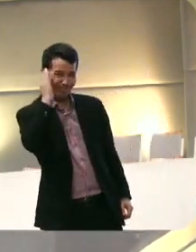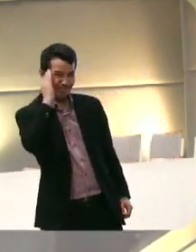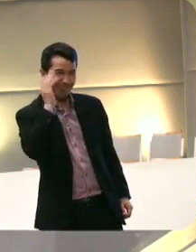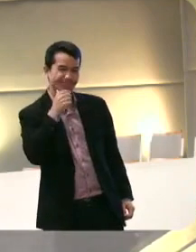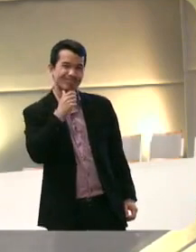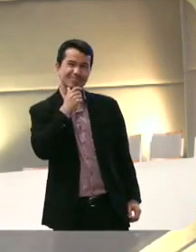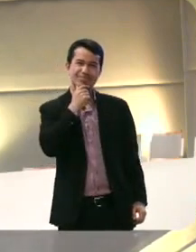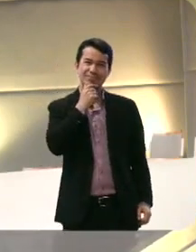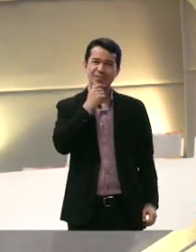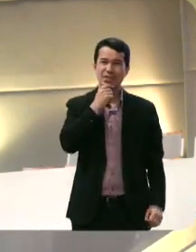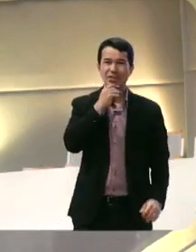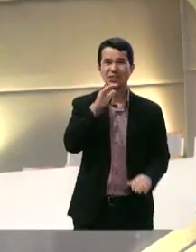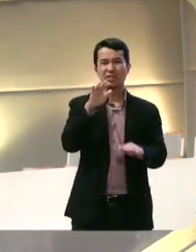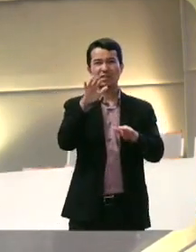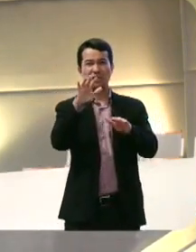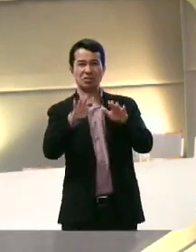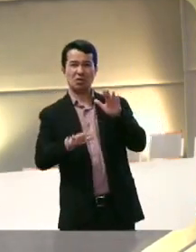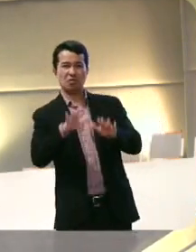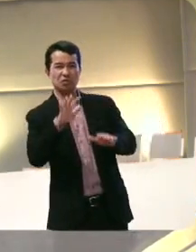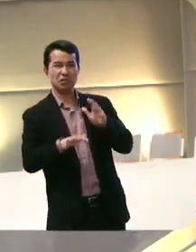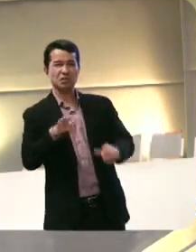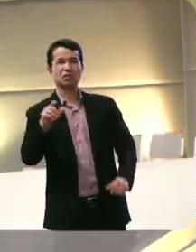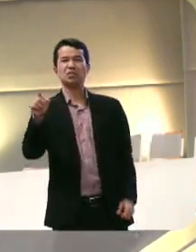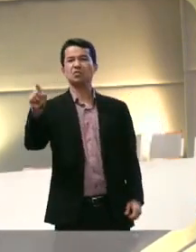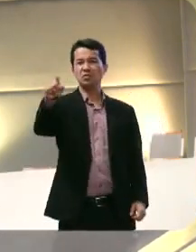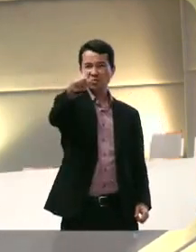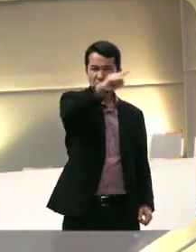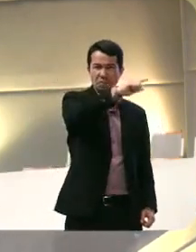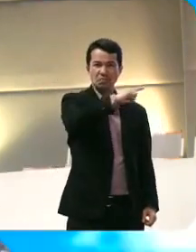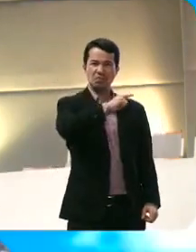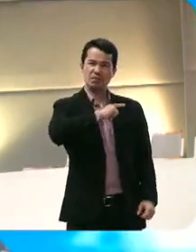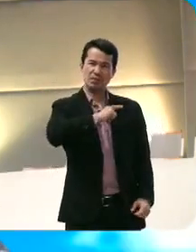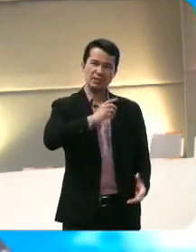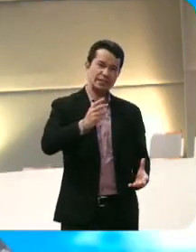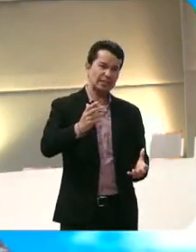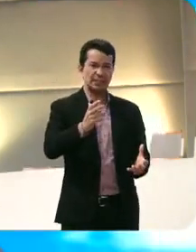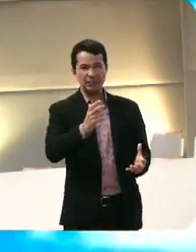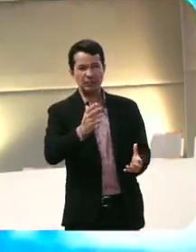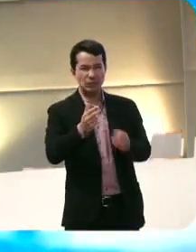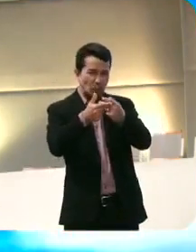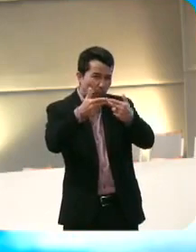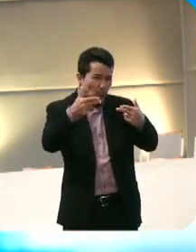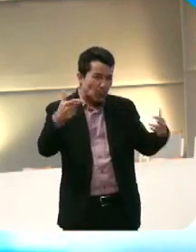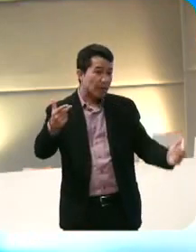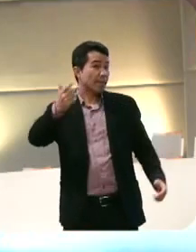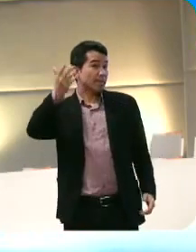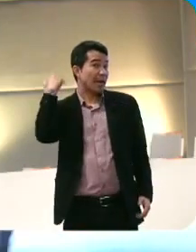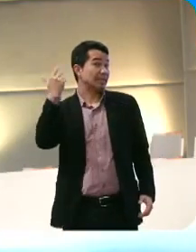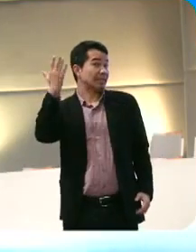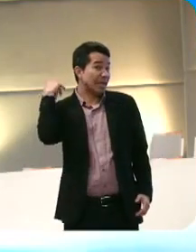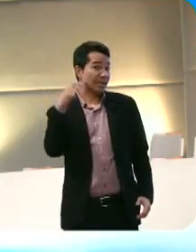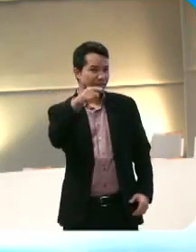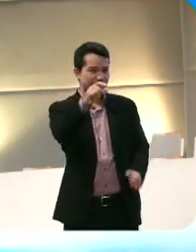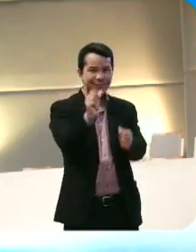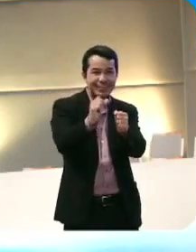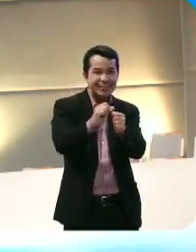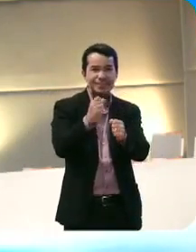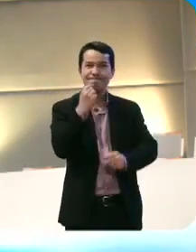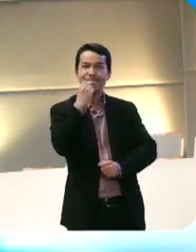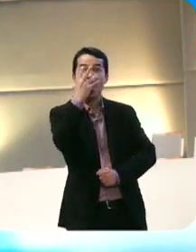alguns altares Deus precisa restaurar na sua vida. Talvez não exista uma tenda do